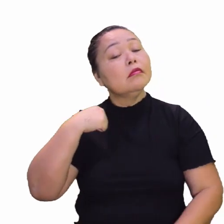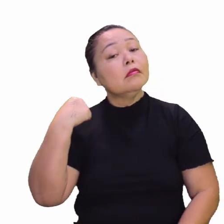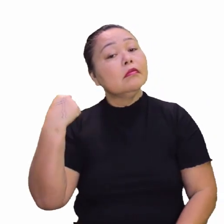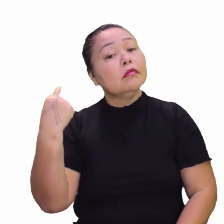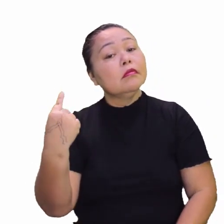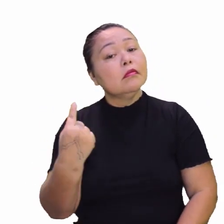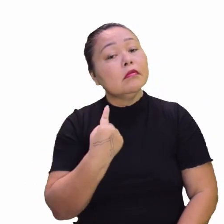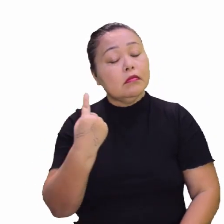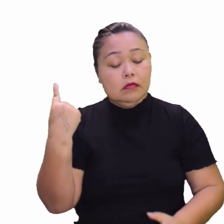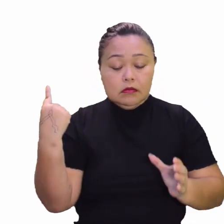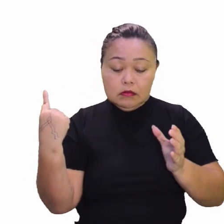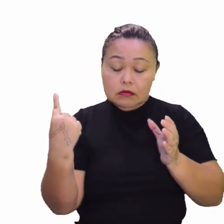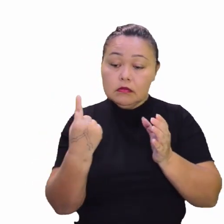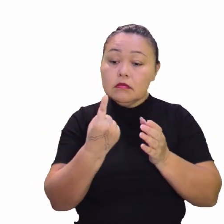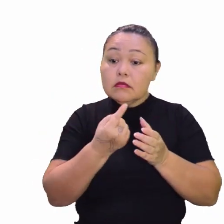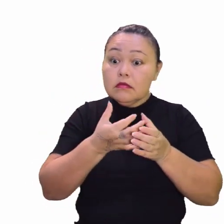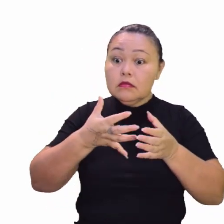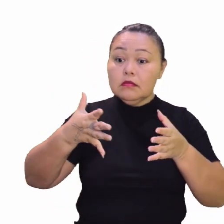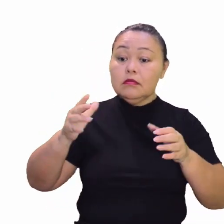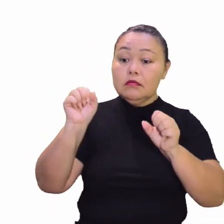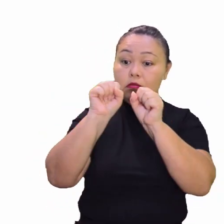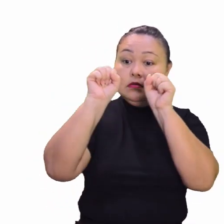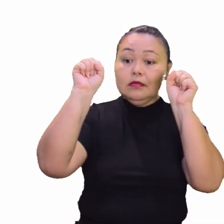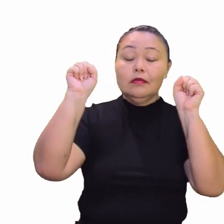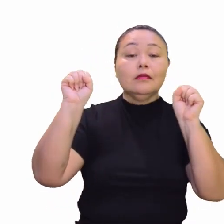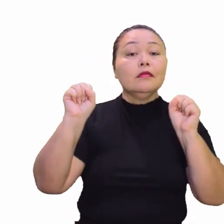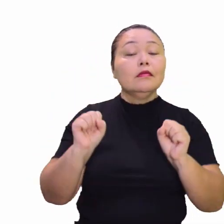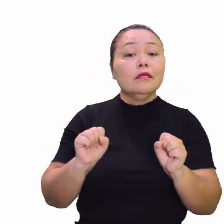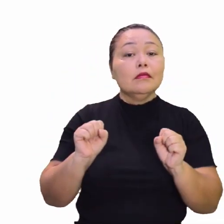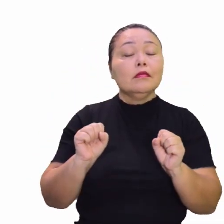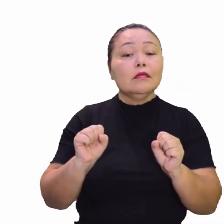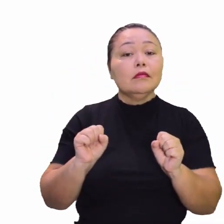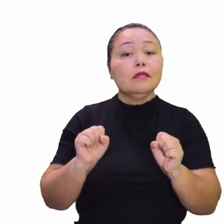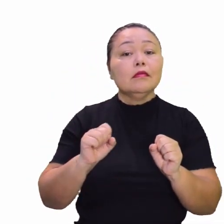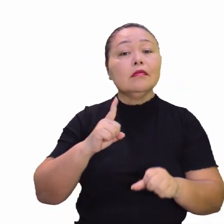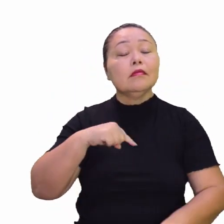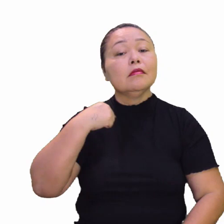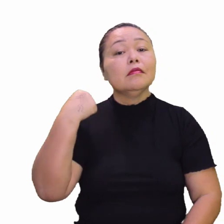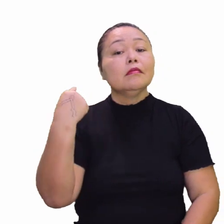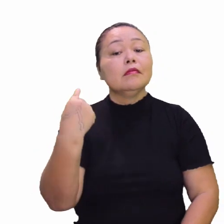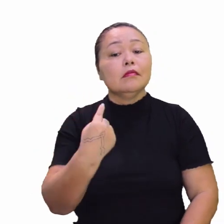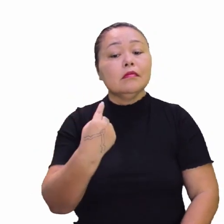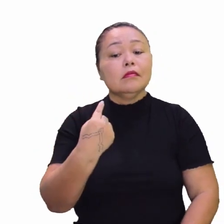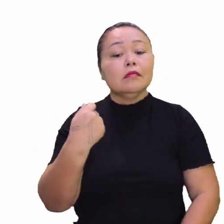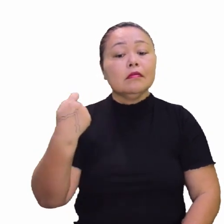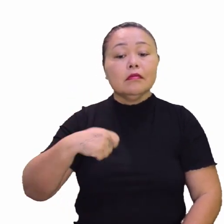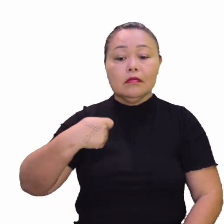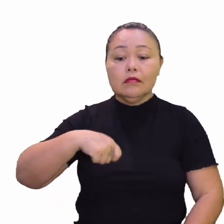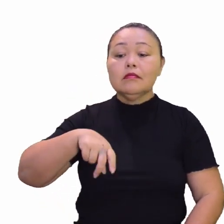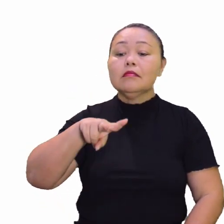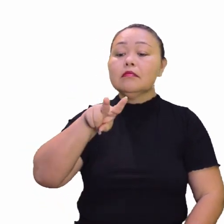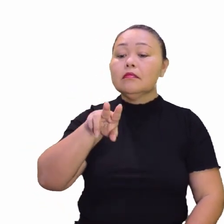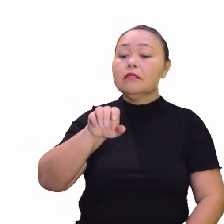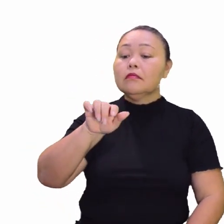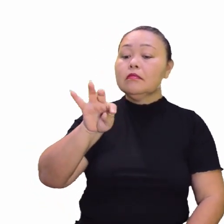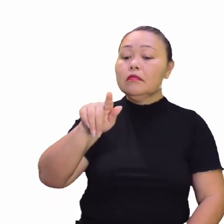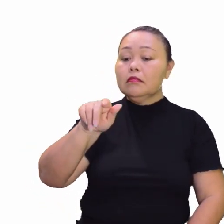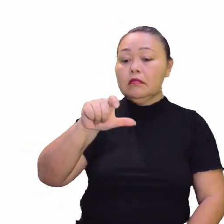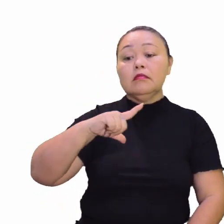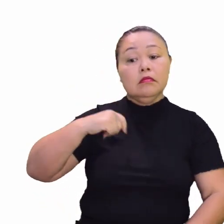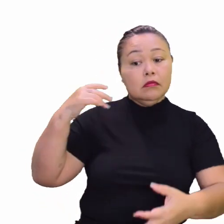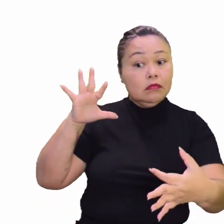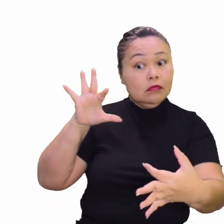somos parte desse imenso sistema, nós dependemos dessa vegetação? Rogério? Com